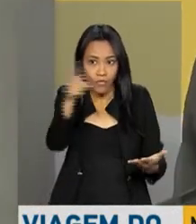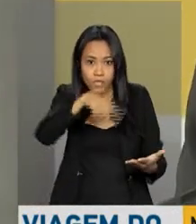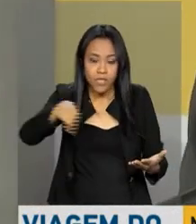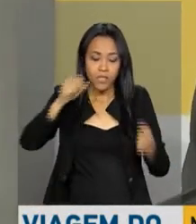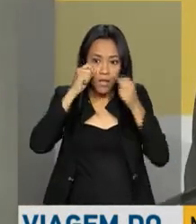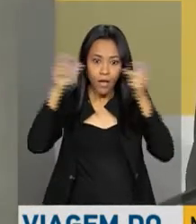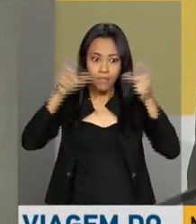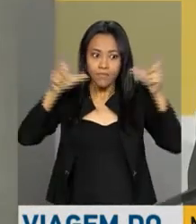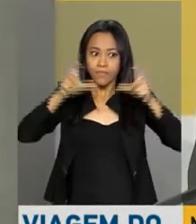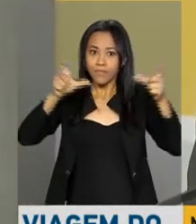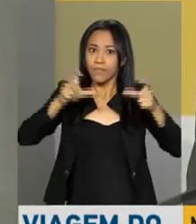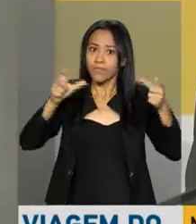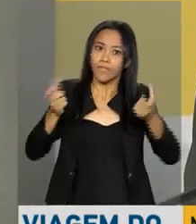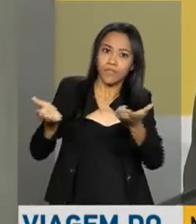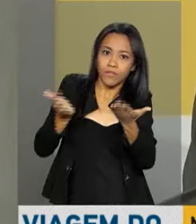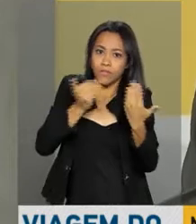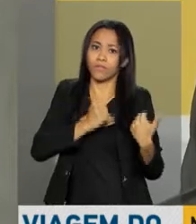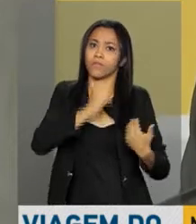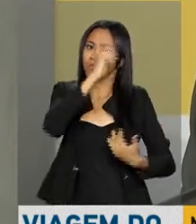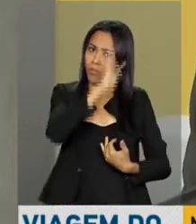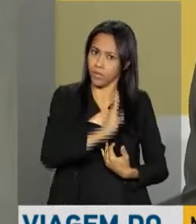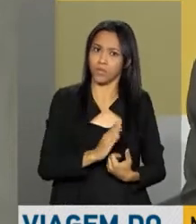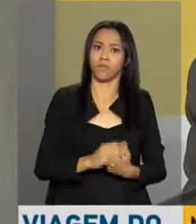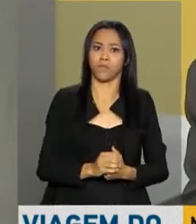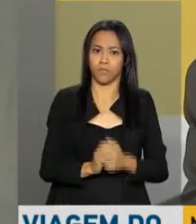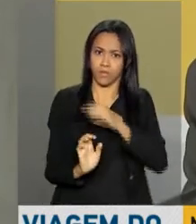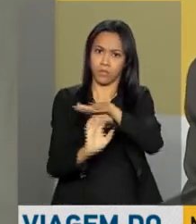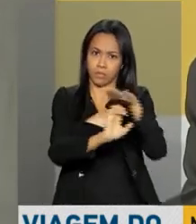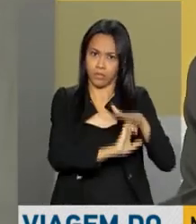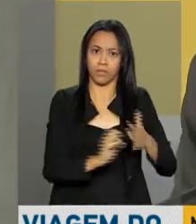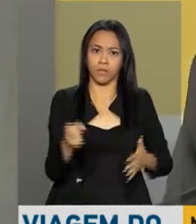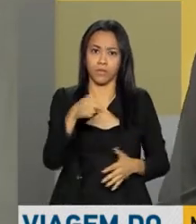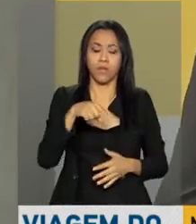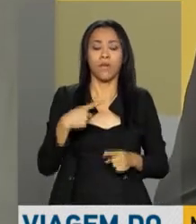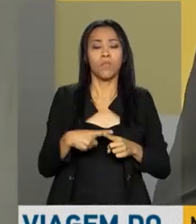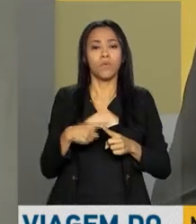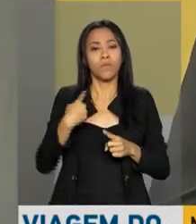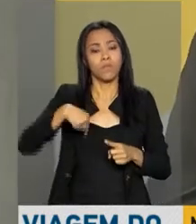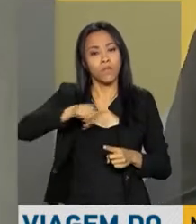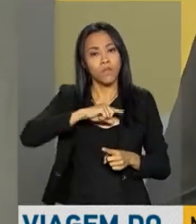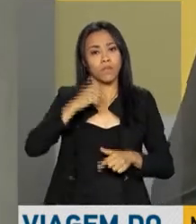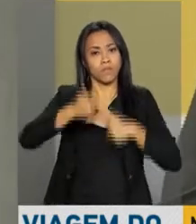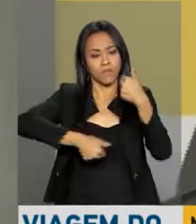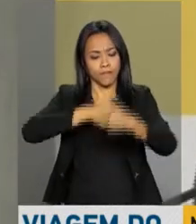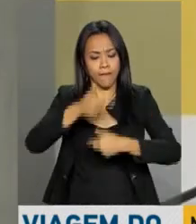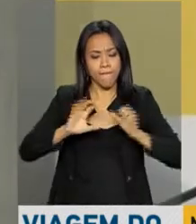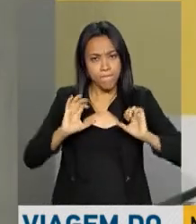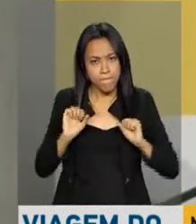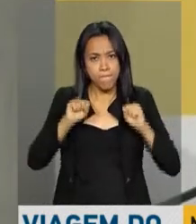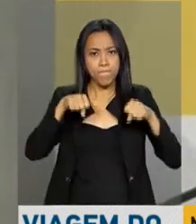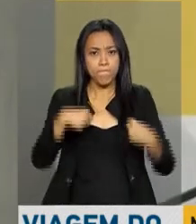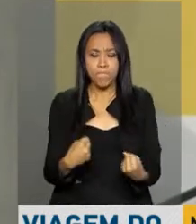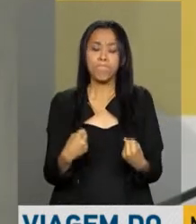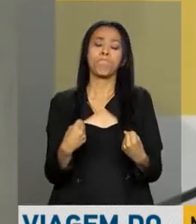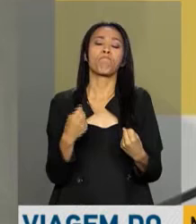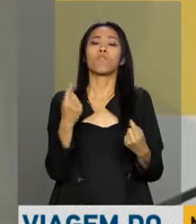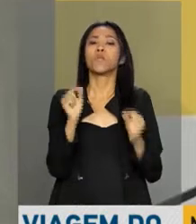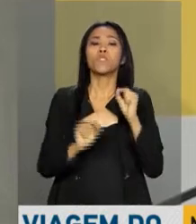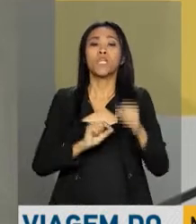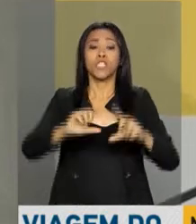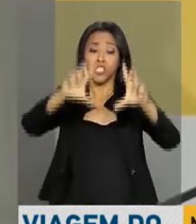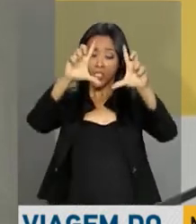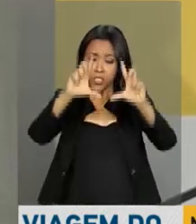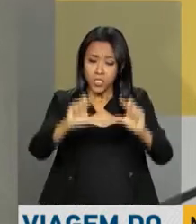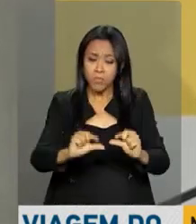investimento no nosso país que também trabalhamos num esforço de simplificação do sistema tributário